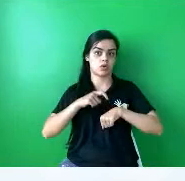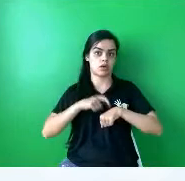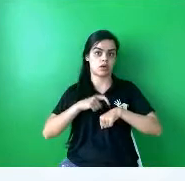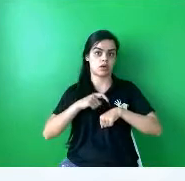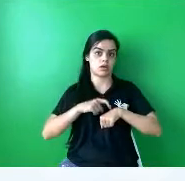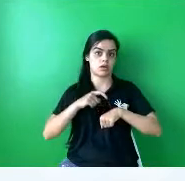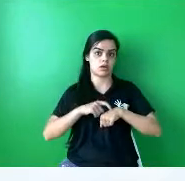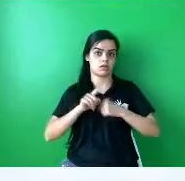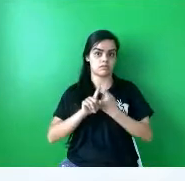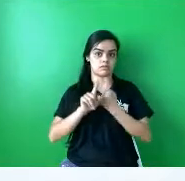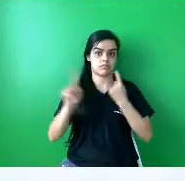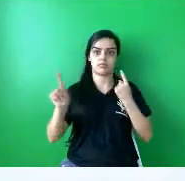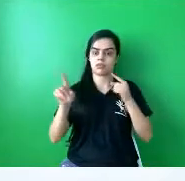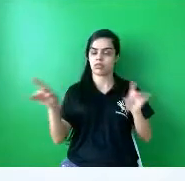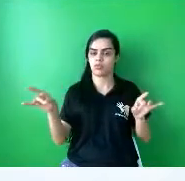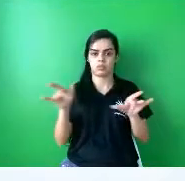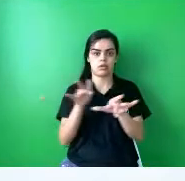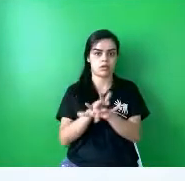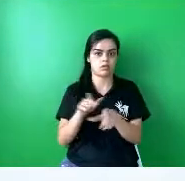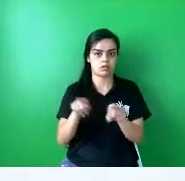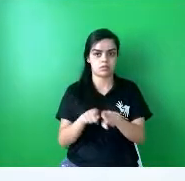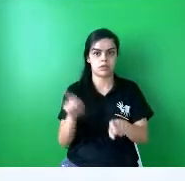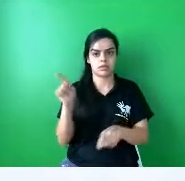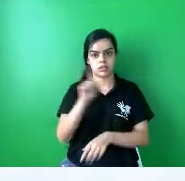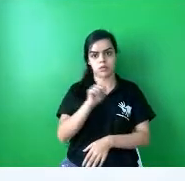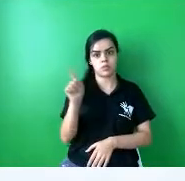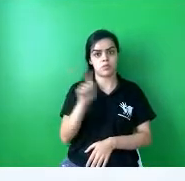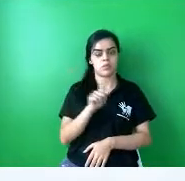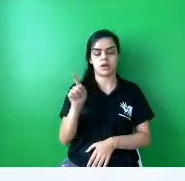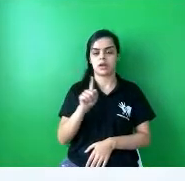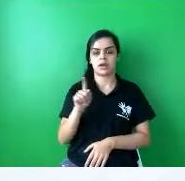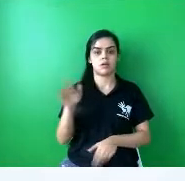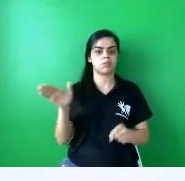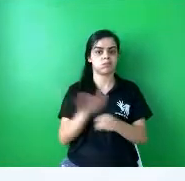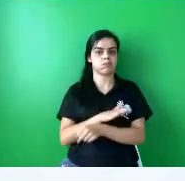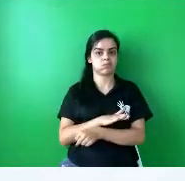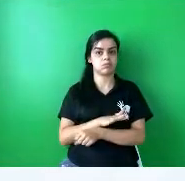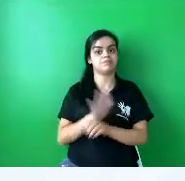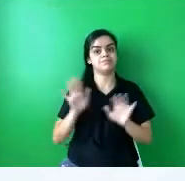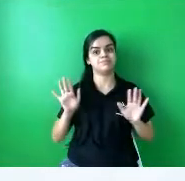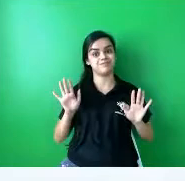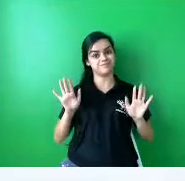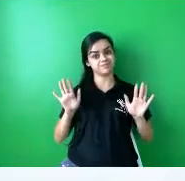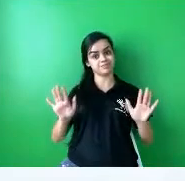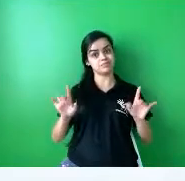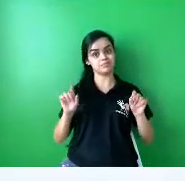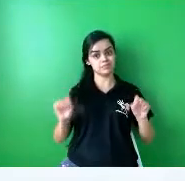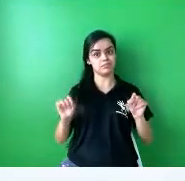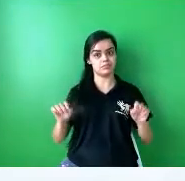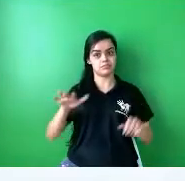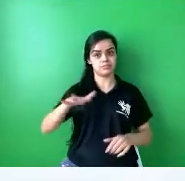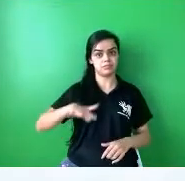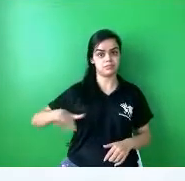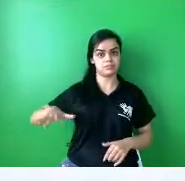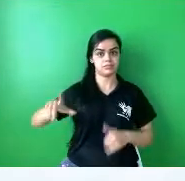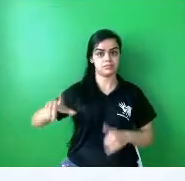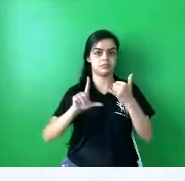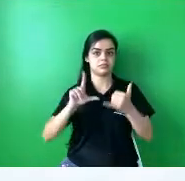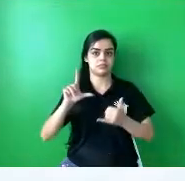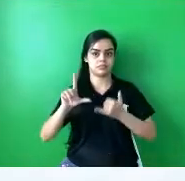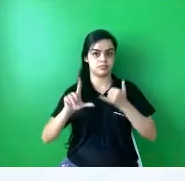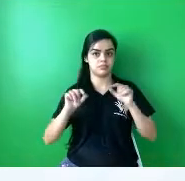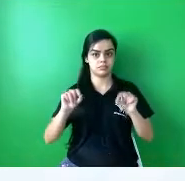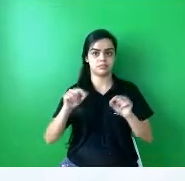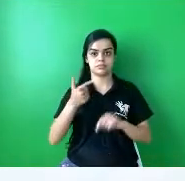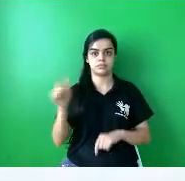um distanciamento completo e não é considerado aglomeração. O nosso caso é um espaço de lazer. Então, não